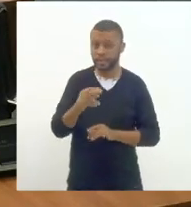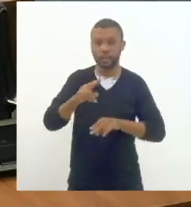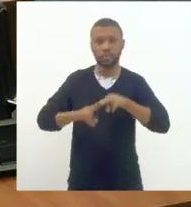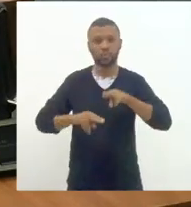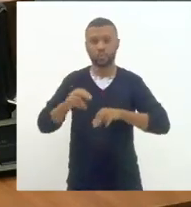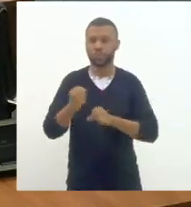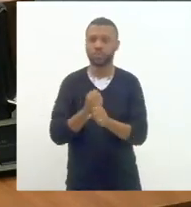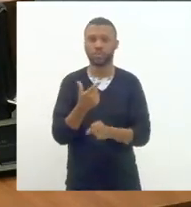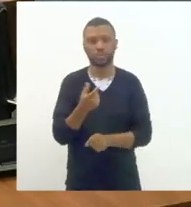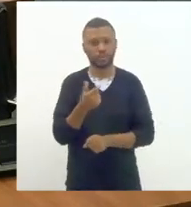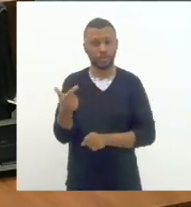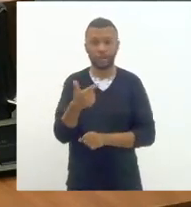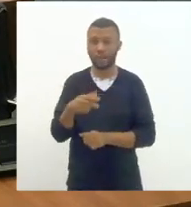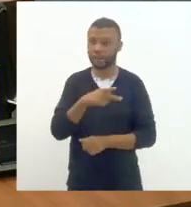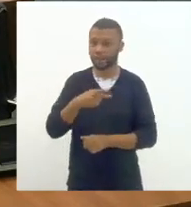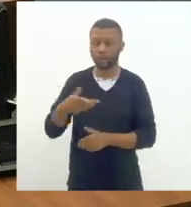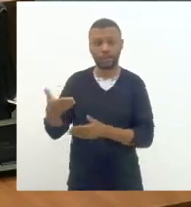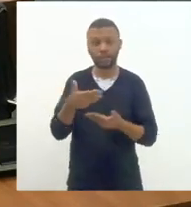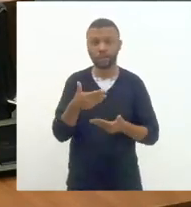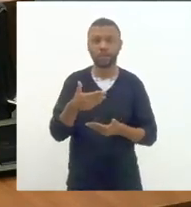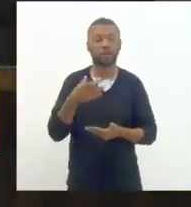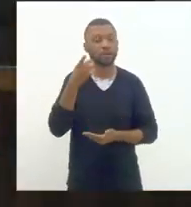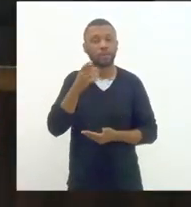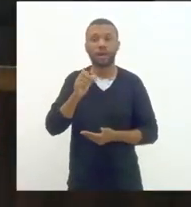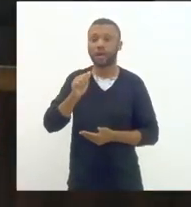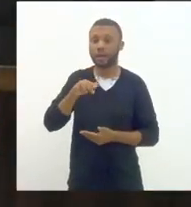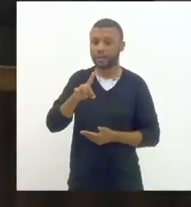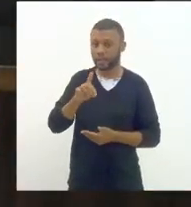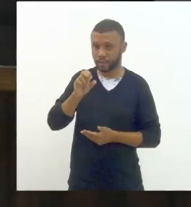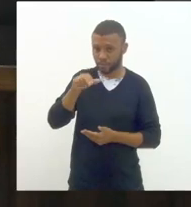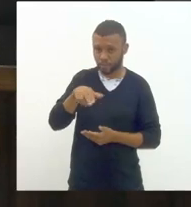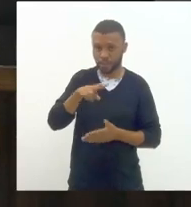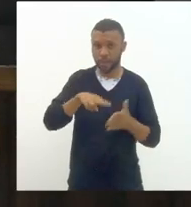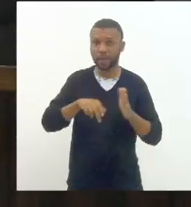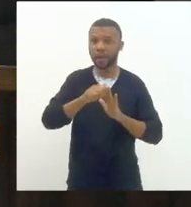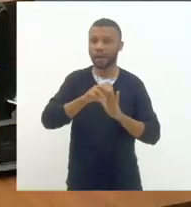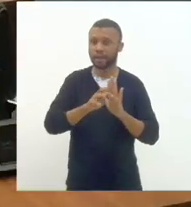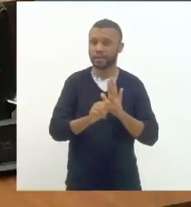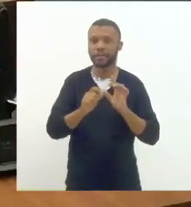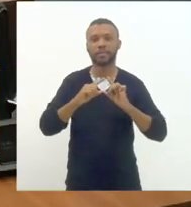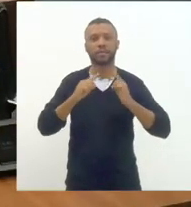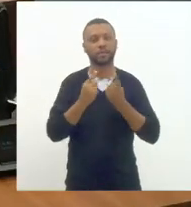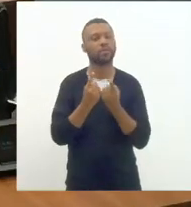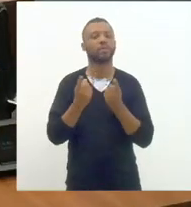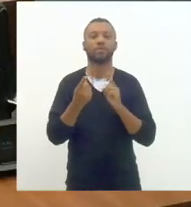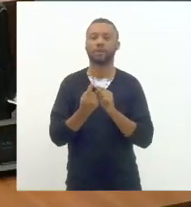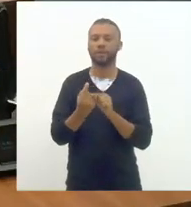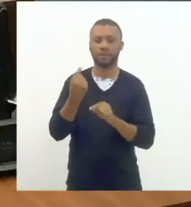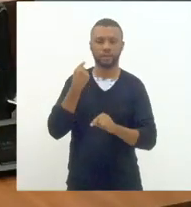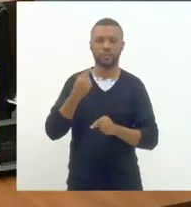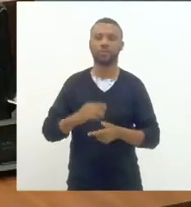junho de 22. A presidência convida o deputado Anderson Moraes a fazer a leitura da ata da sessão anterior.